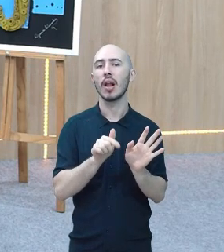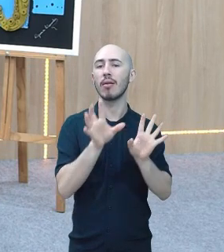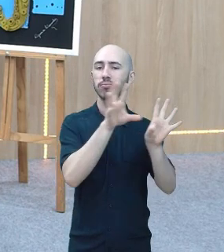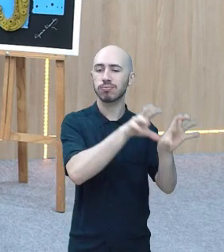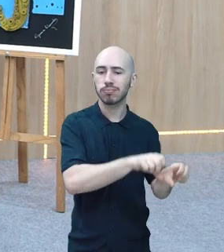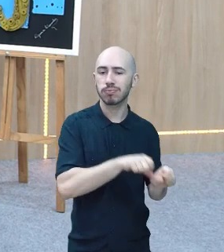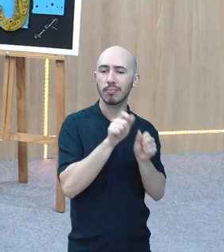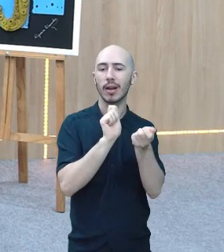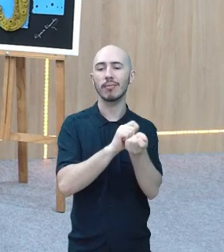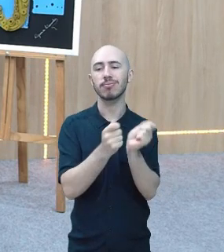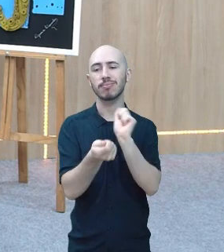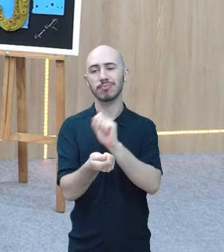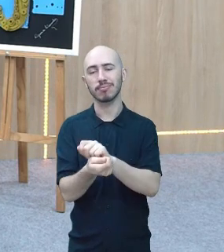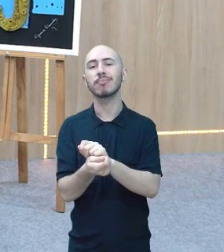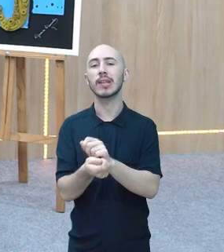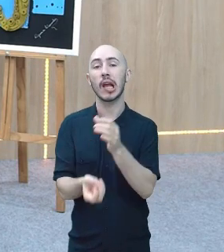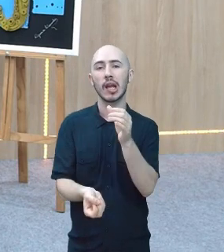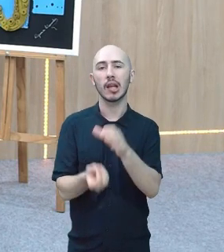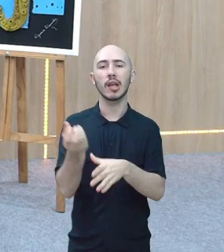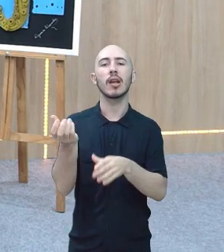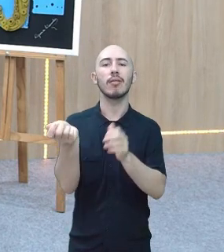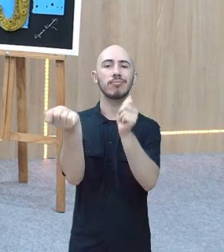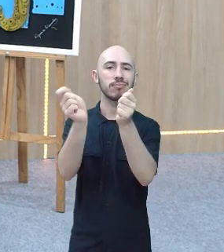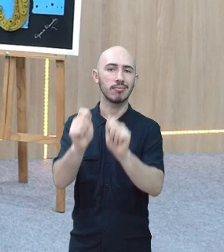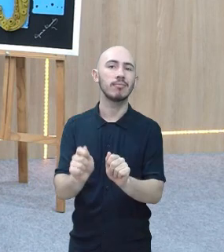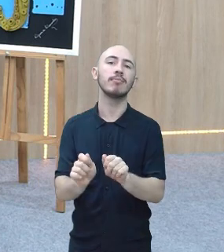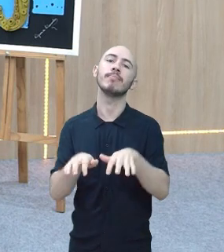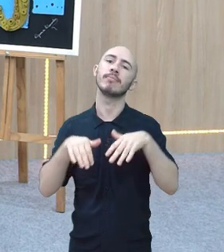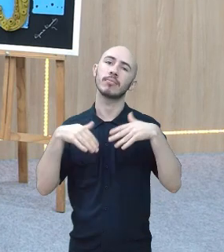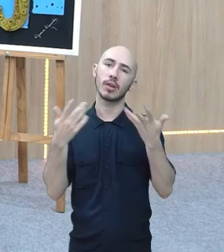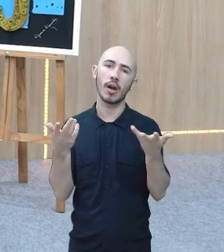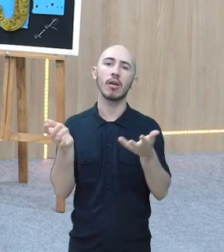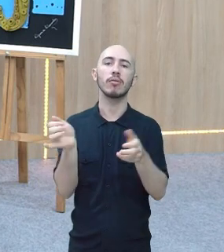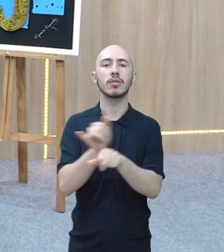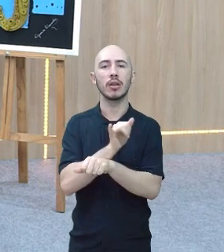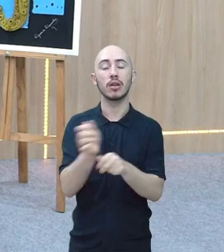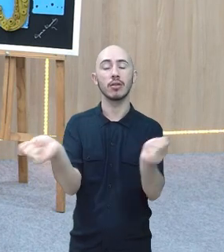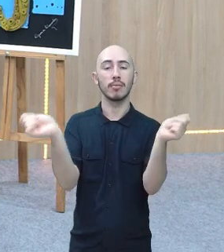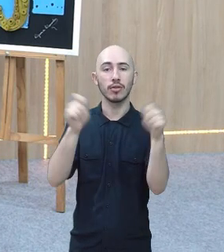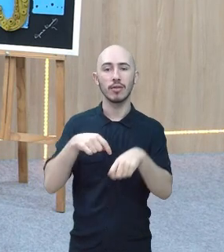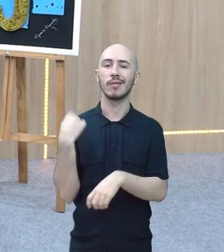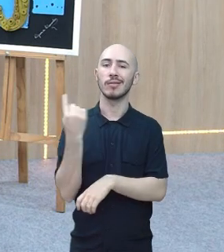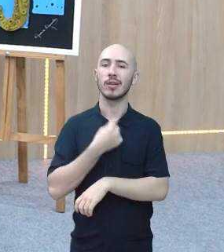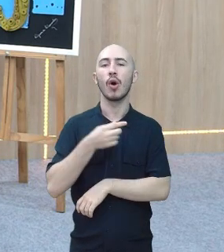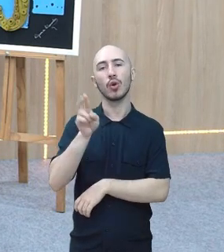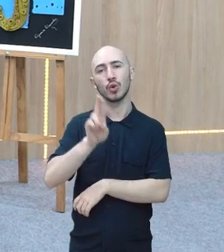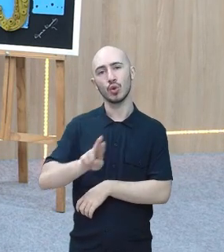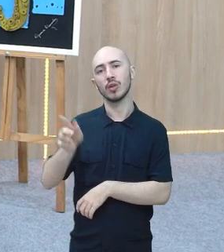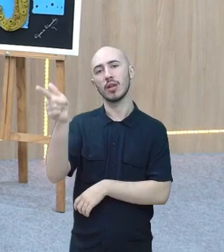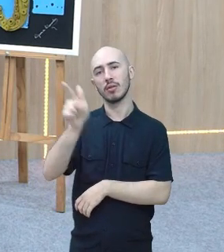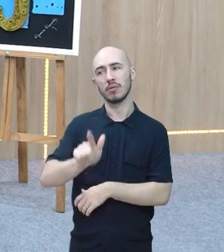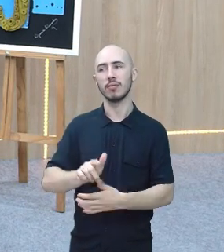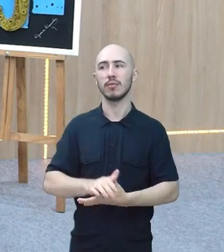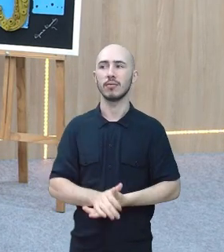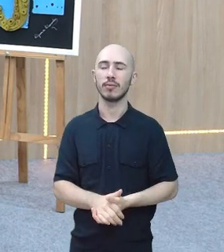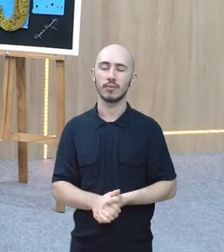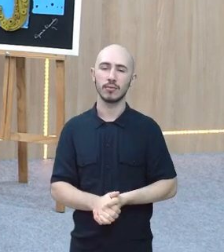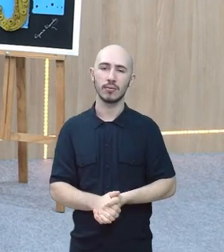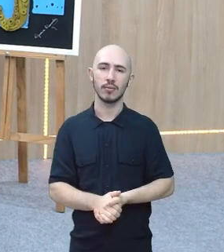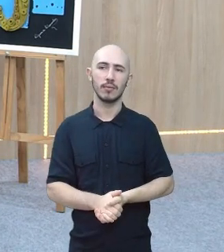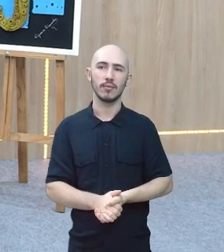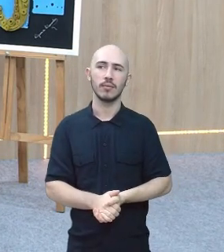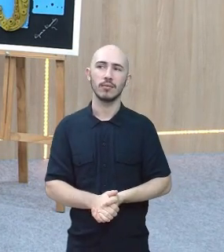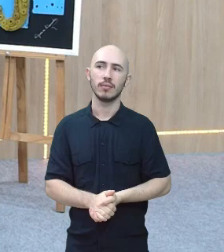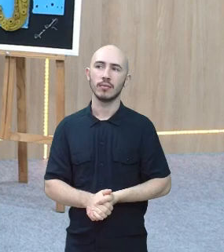e reaproveita e faz essas obras de arte. Então, é uma forma que a gente pode reutilizar, ok?